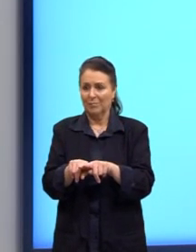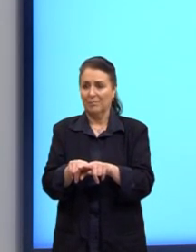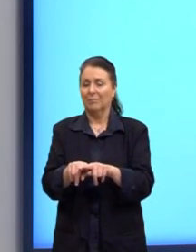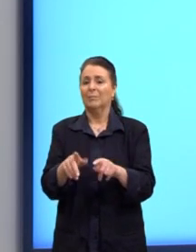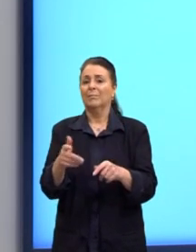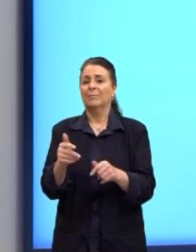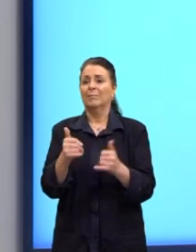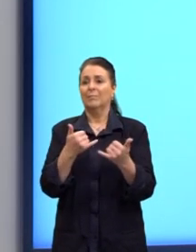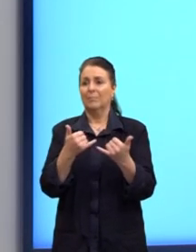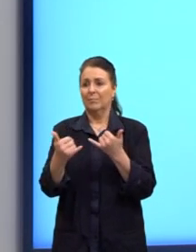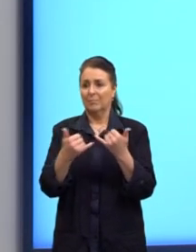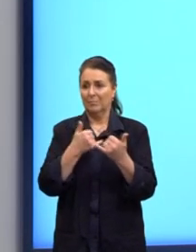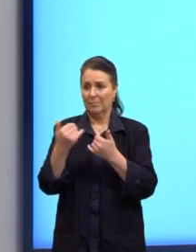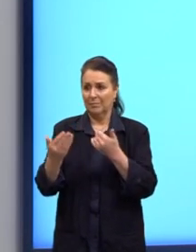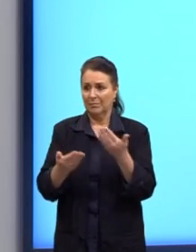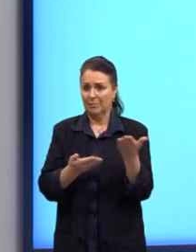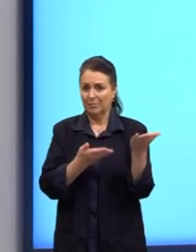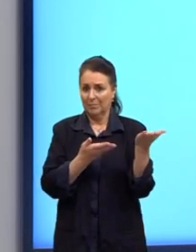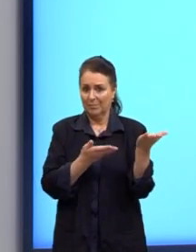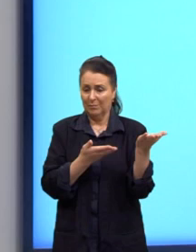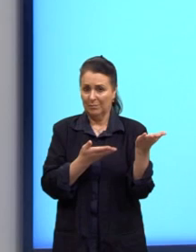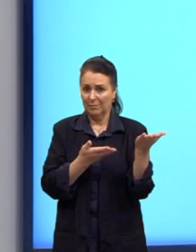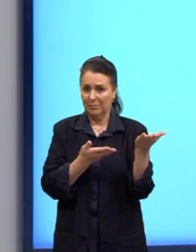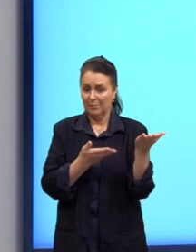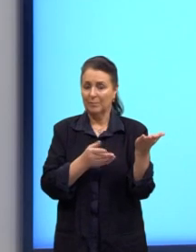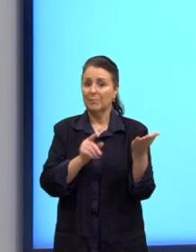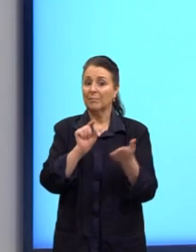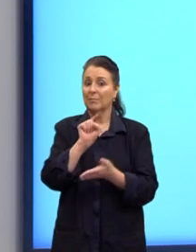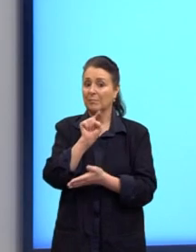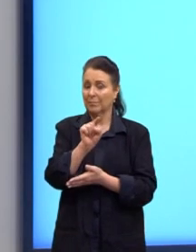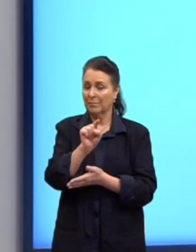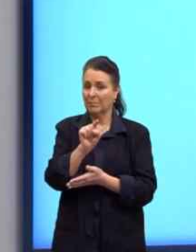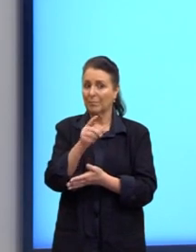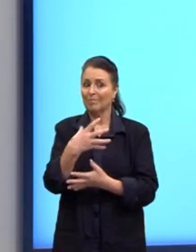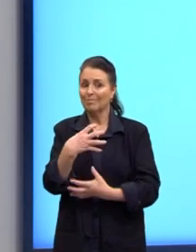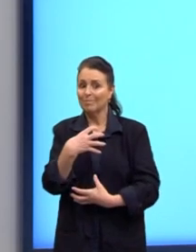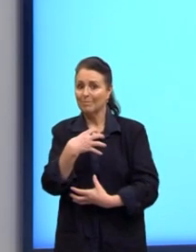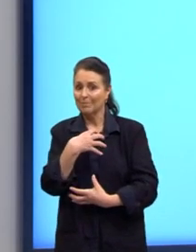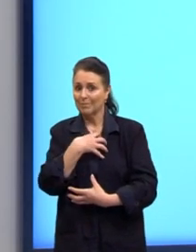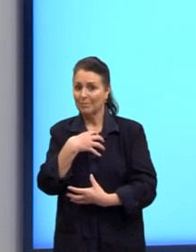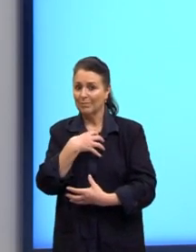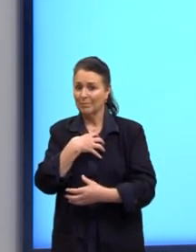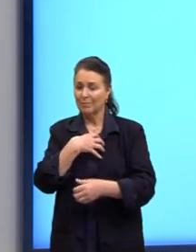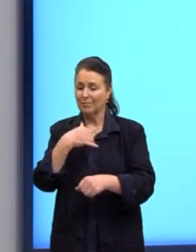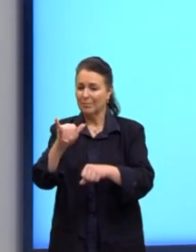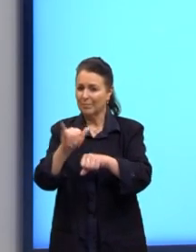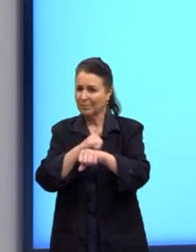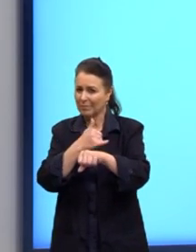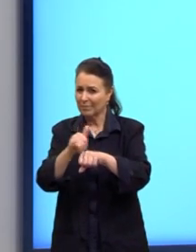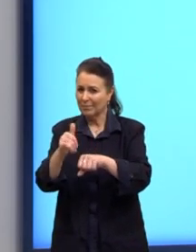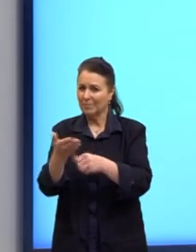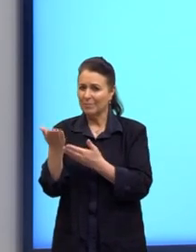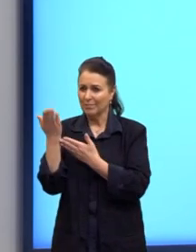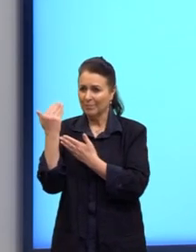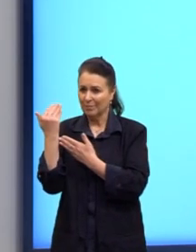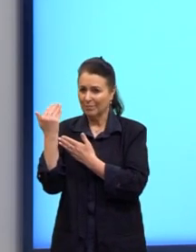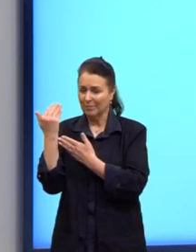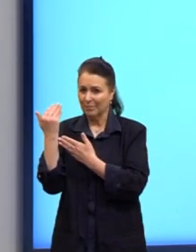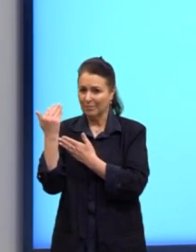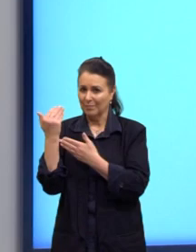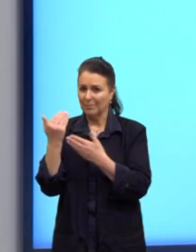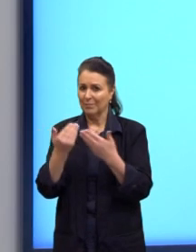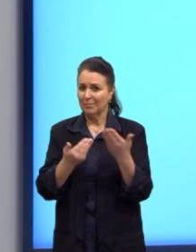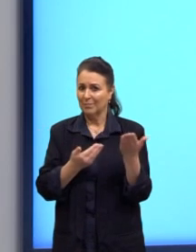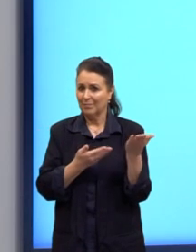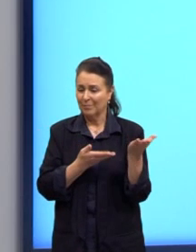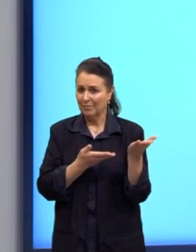meu exemplo é that's trick Esse é um truque Bem antigo Aí que antes do livre